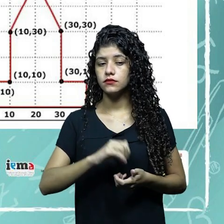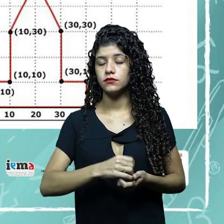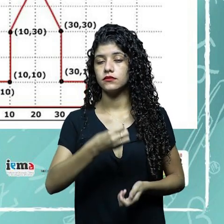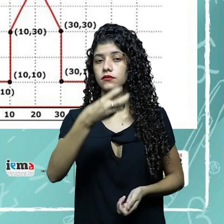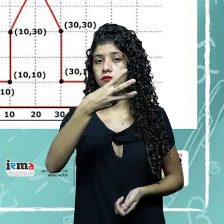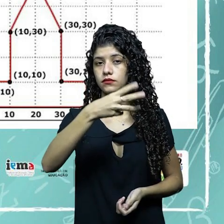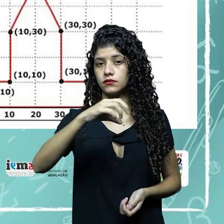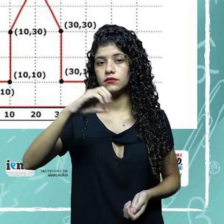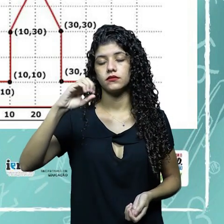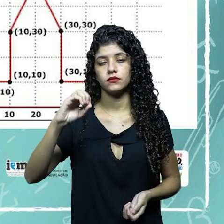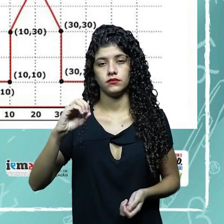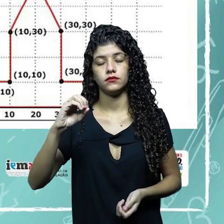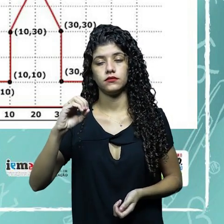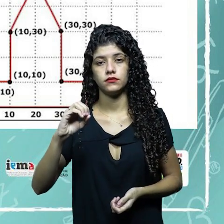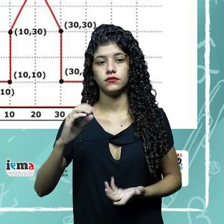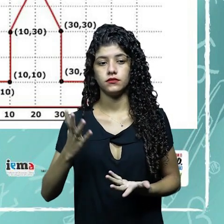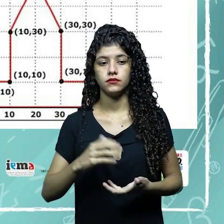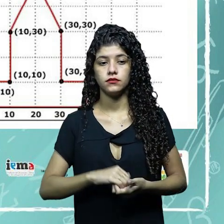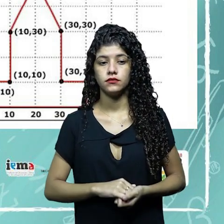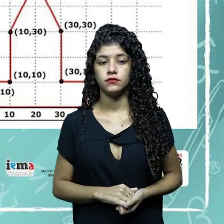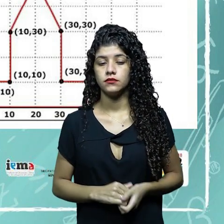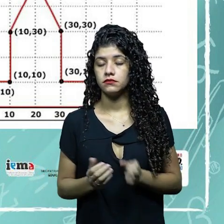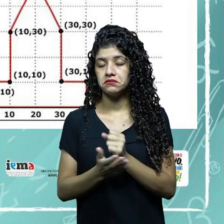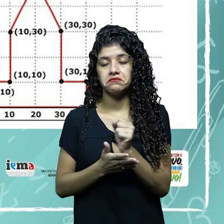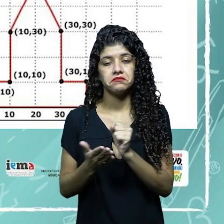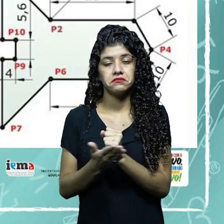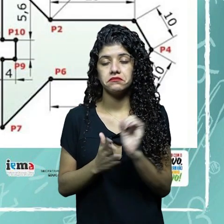é isso. Basicamente, é isso,